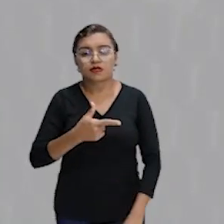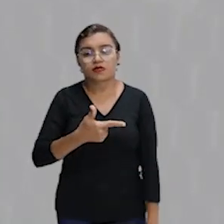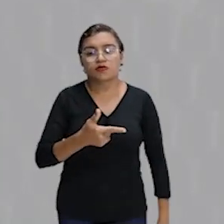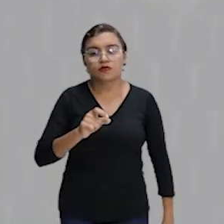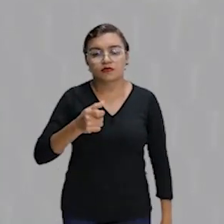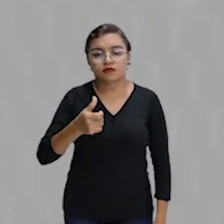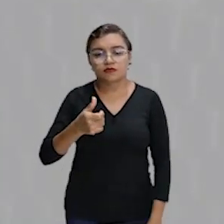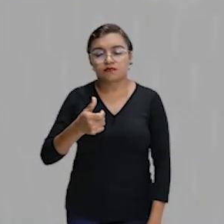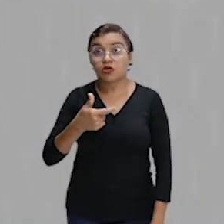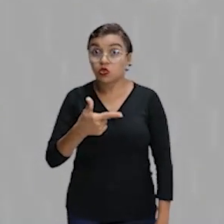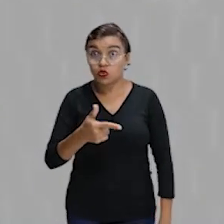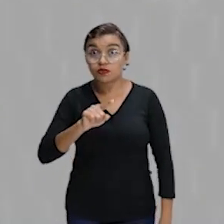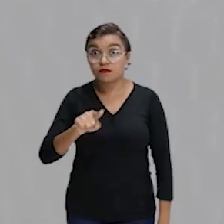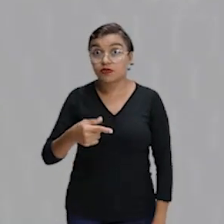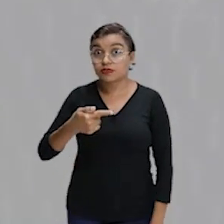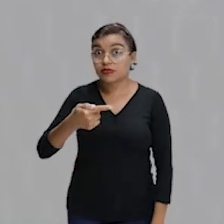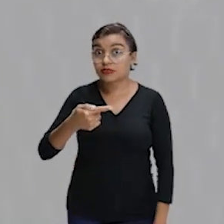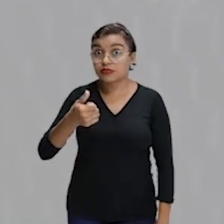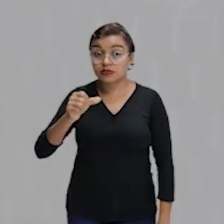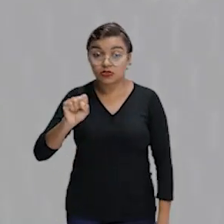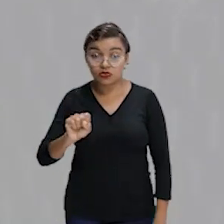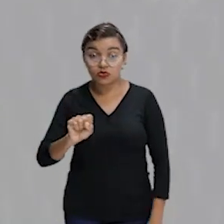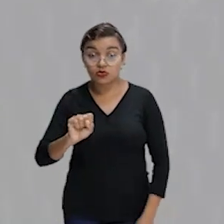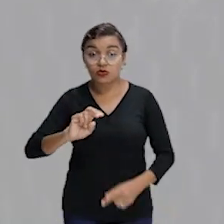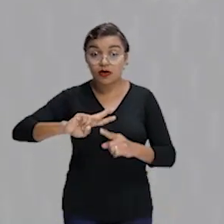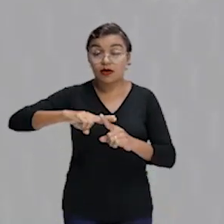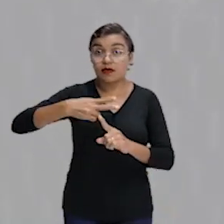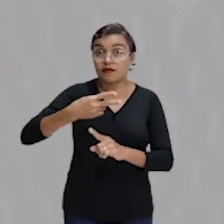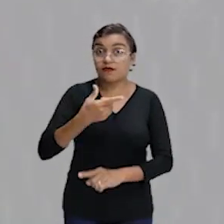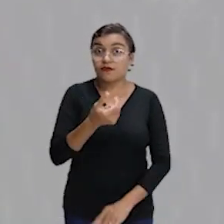2,718 elevado a 20K vezes